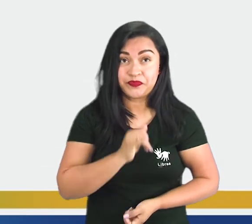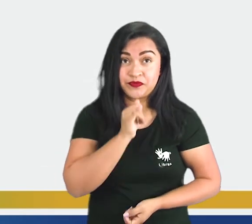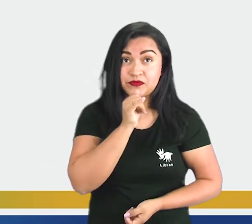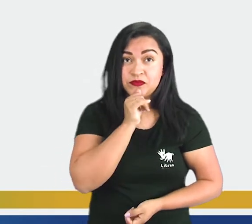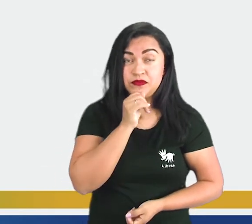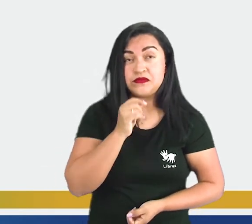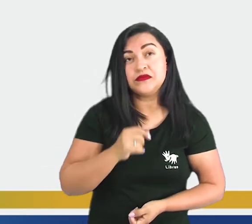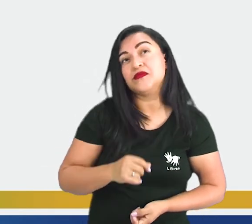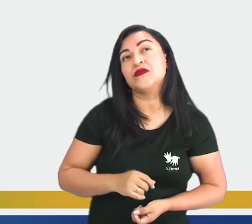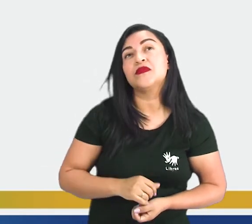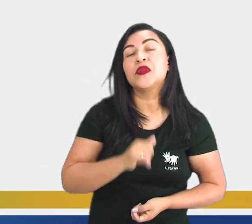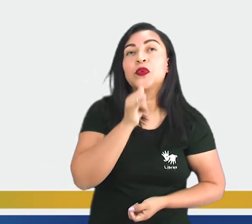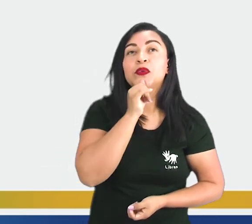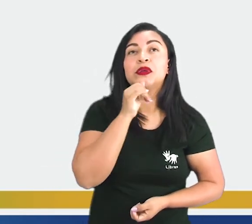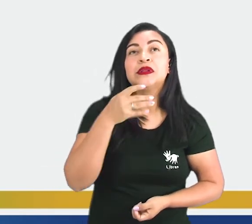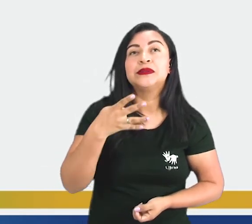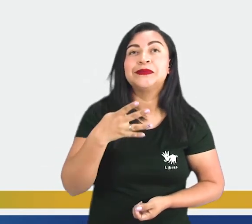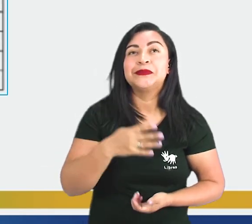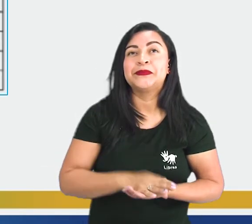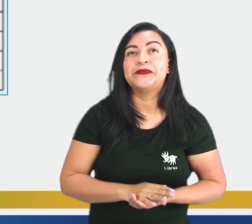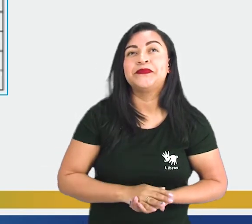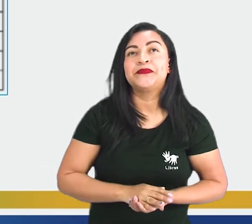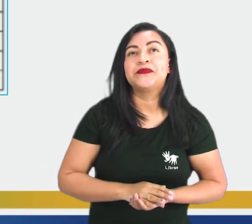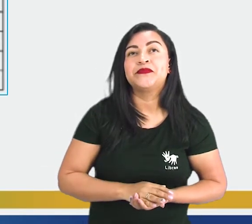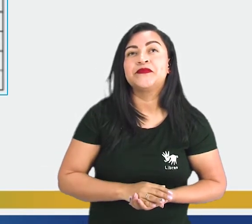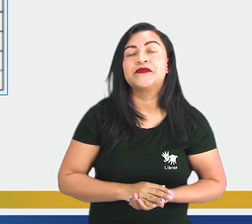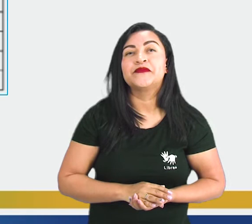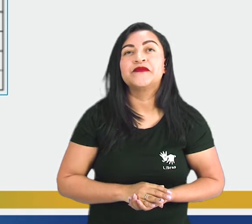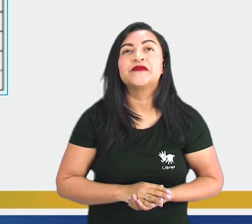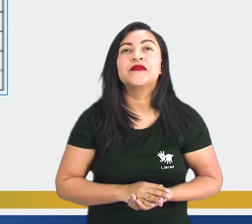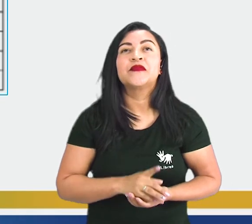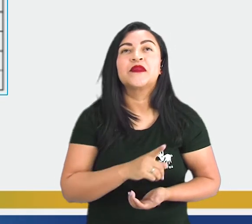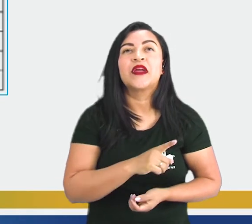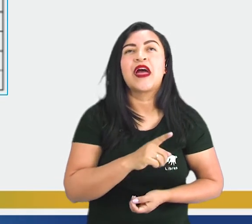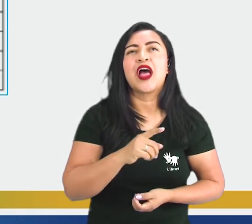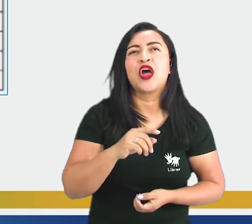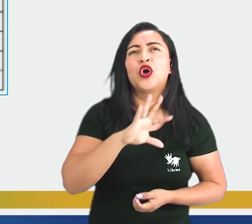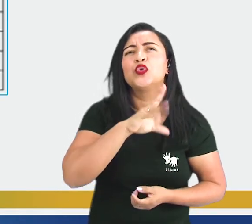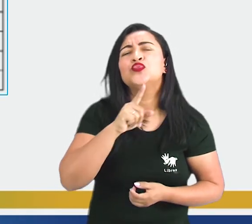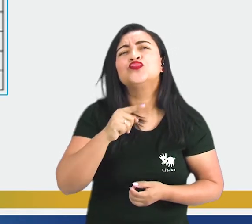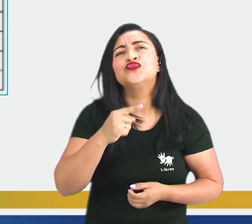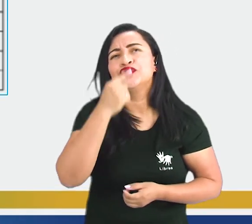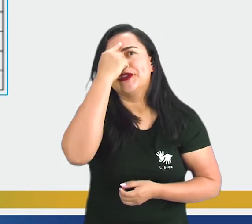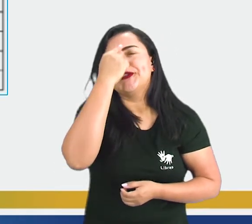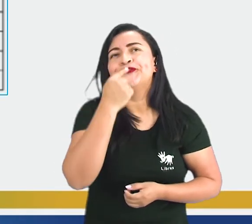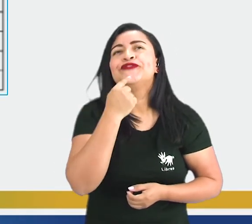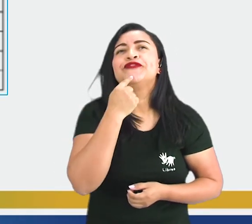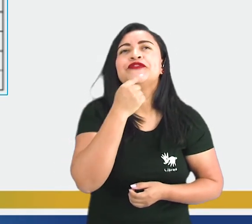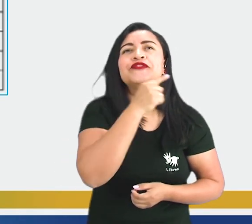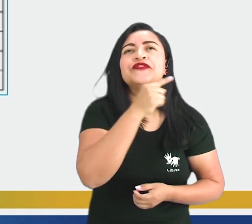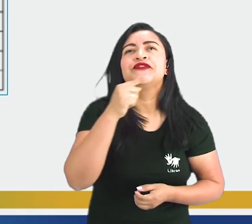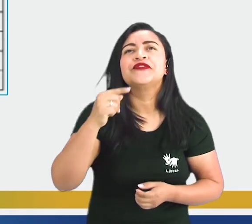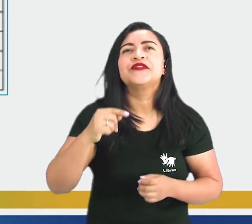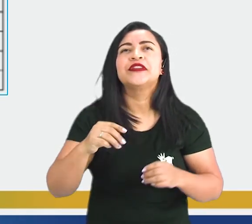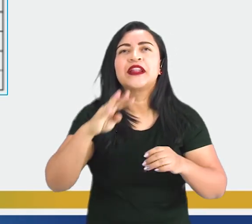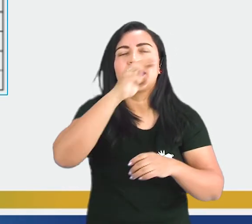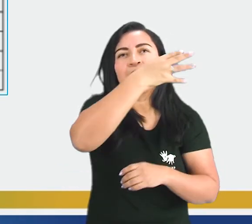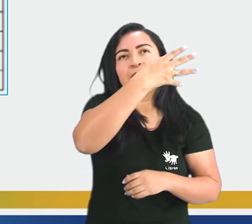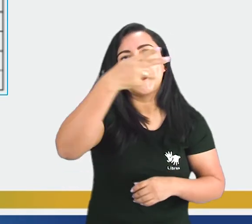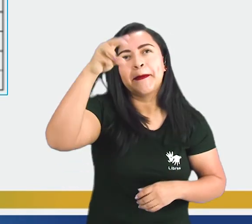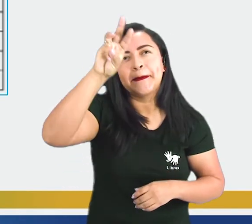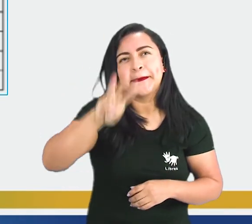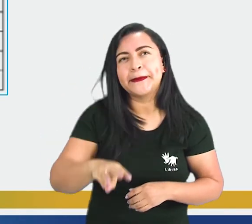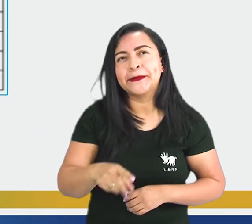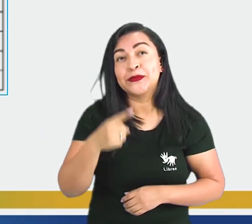Observe o exemplo 4. Nós temos aí no exemplo 4 as figuras que são representadas na malha quadriculada. Vocês